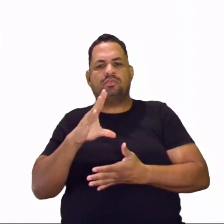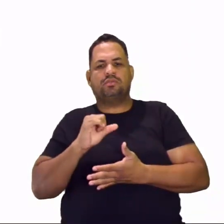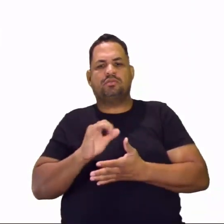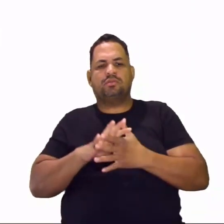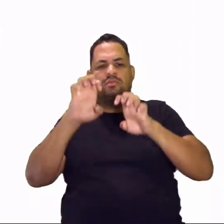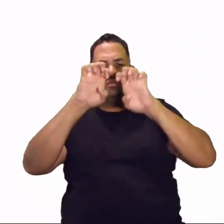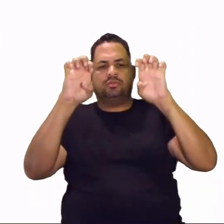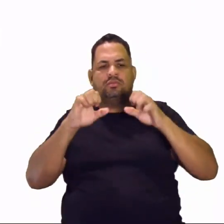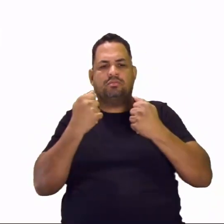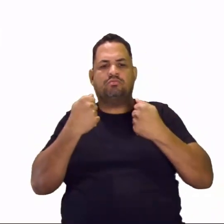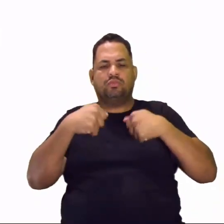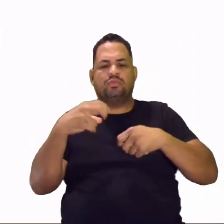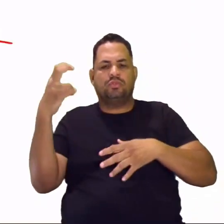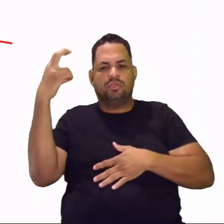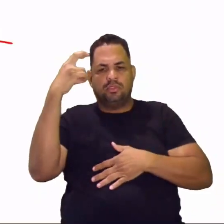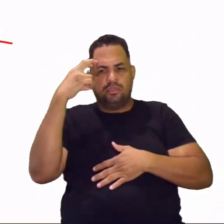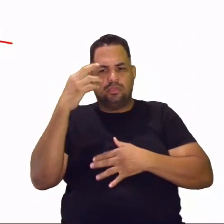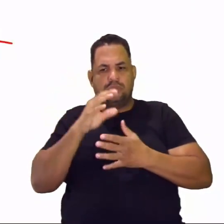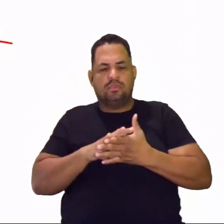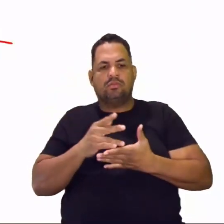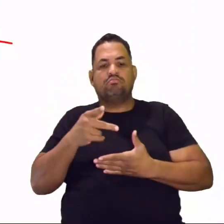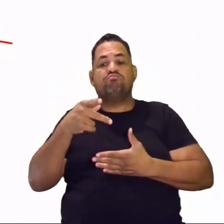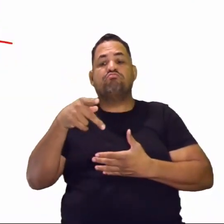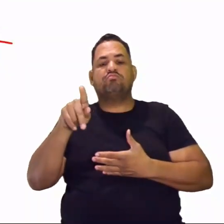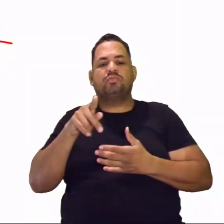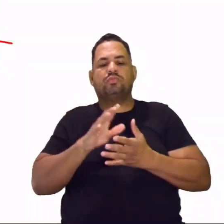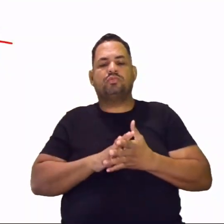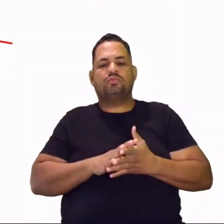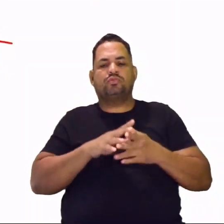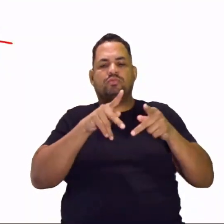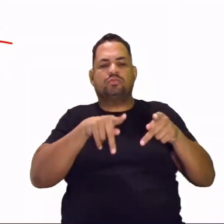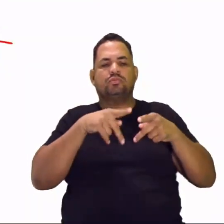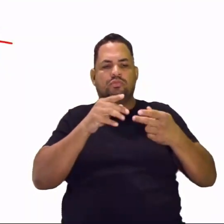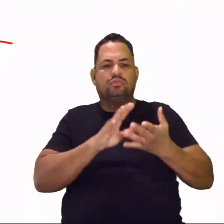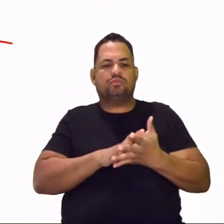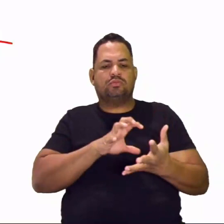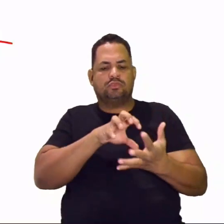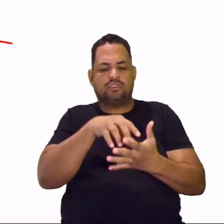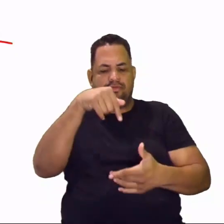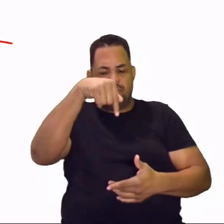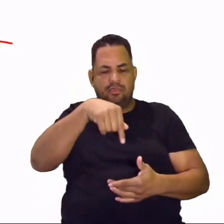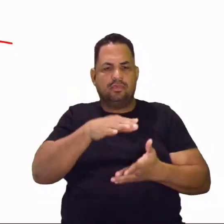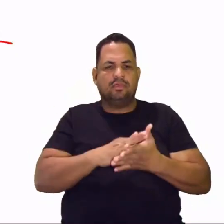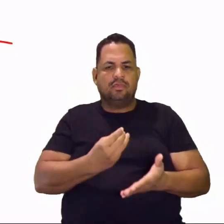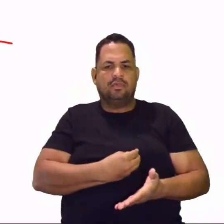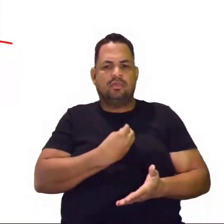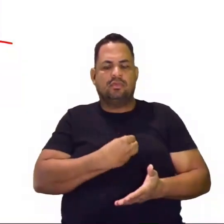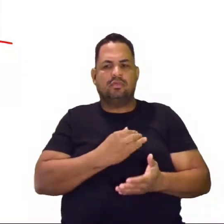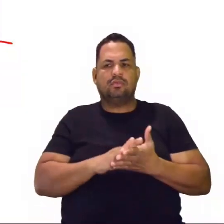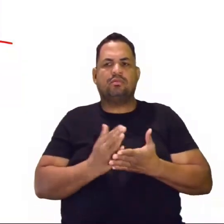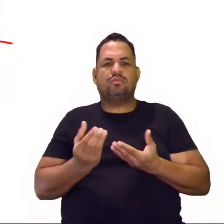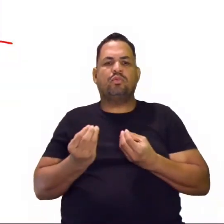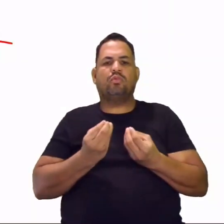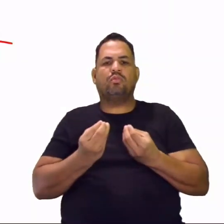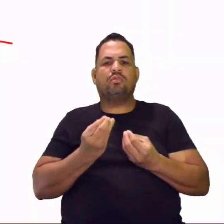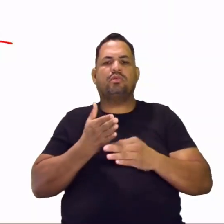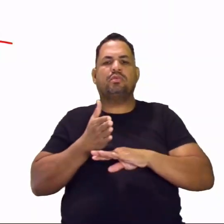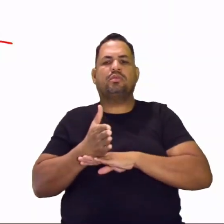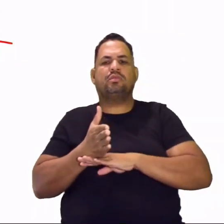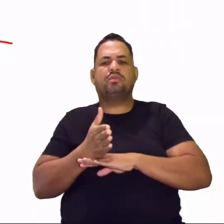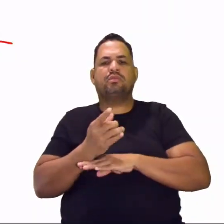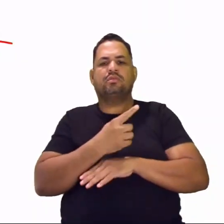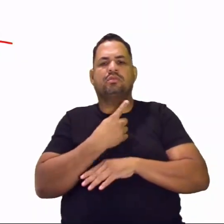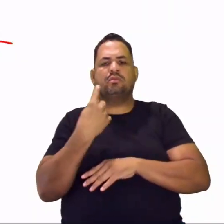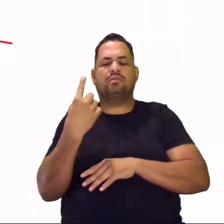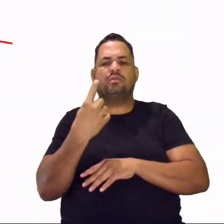uma estrutura de dominação cultural para os povos colonizados. Como que essa estrutura vai para nossa vida?